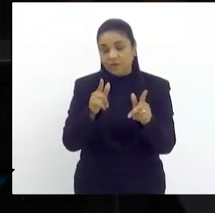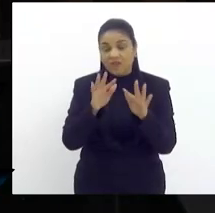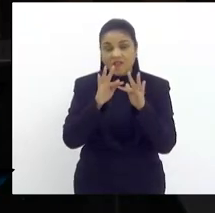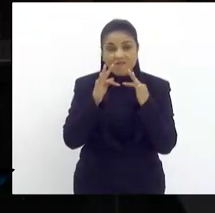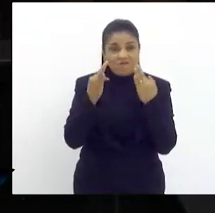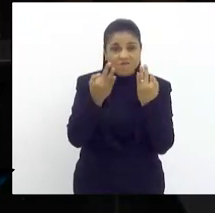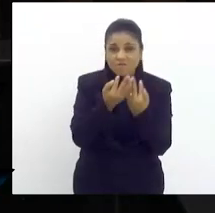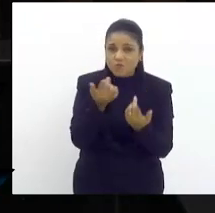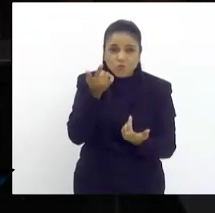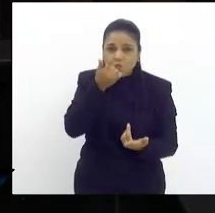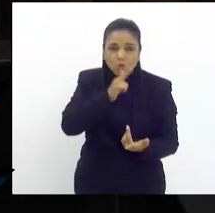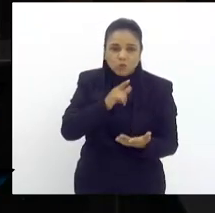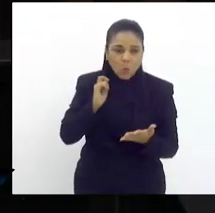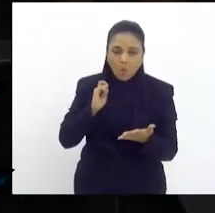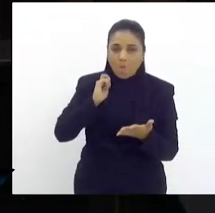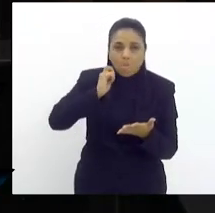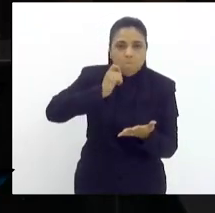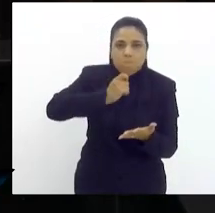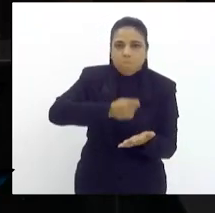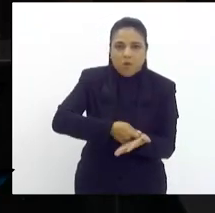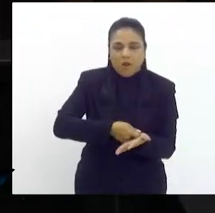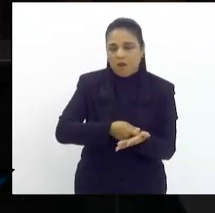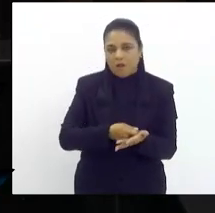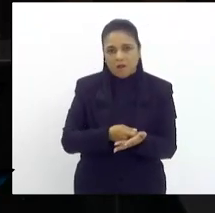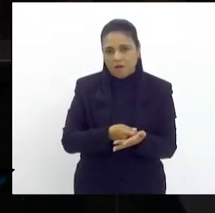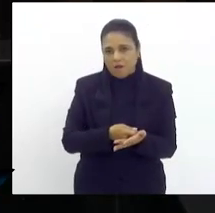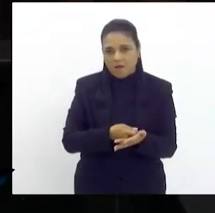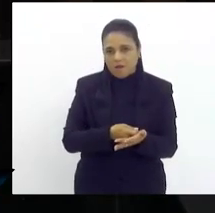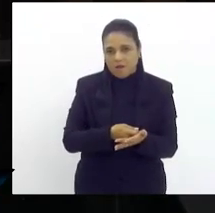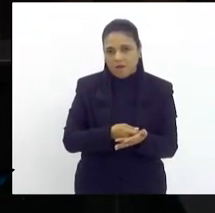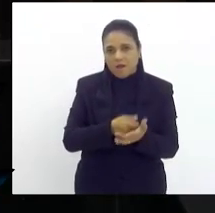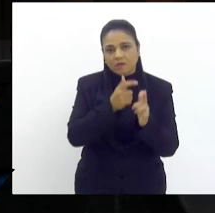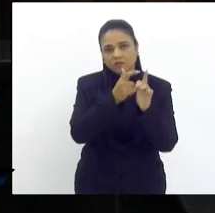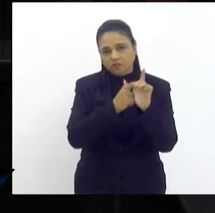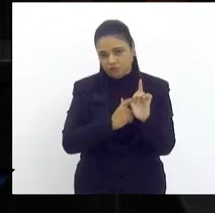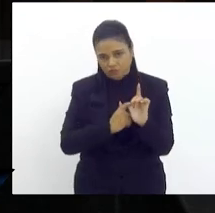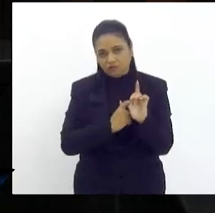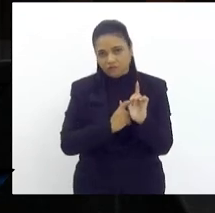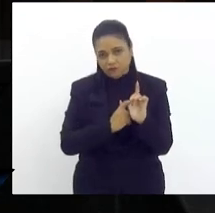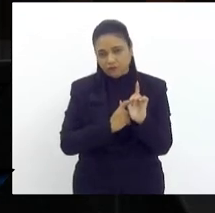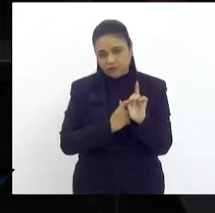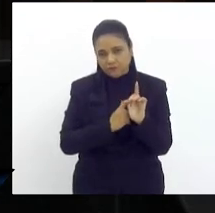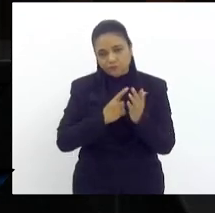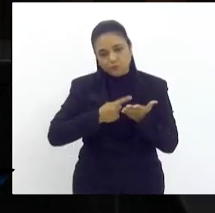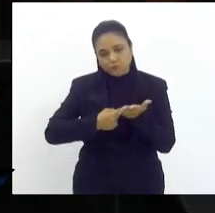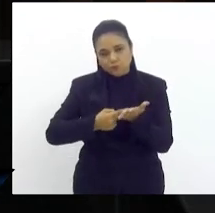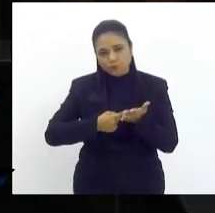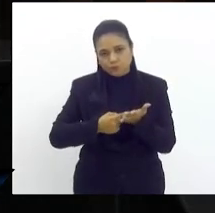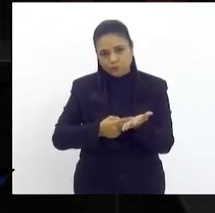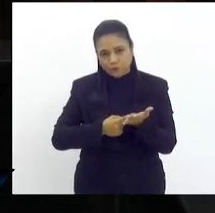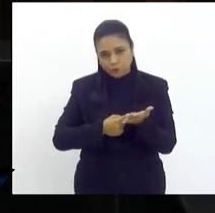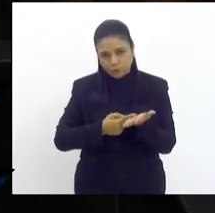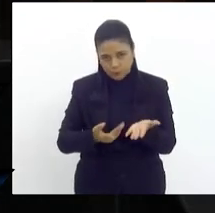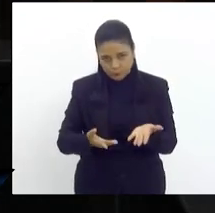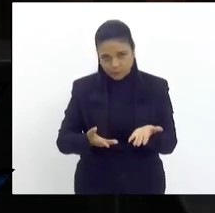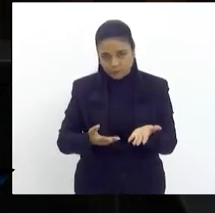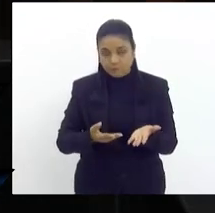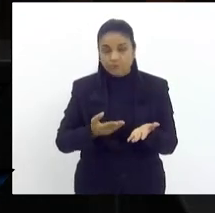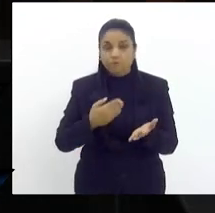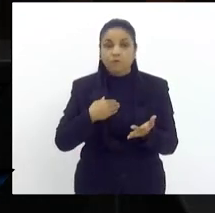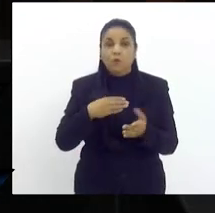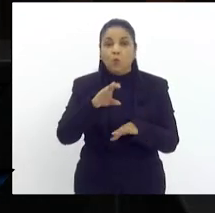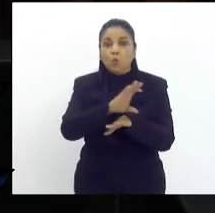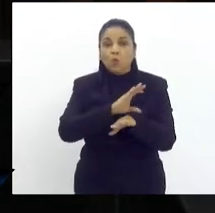conseguissem pagar aquilo que se comprometeram no primeiro momento especificamente